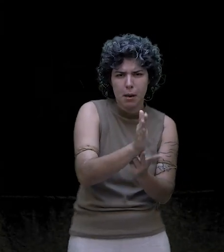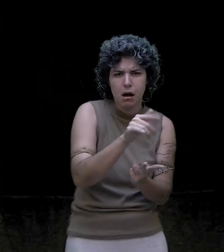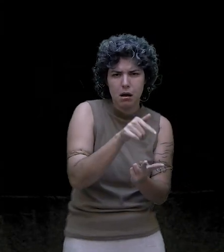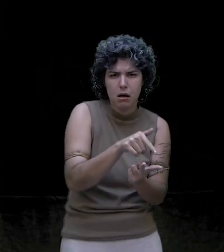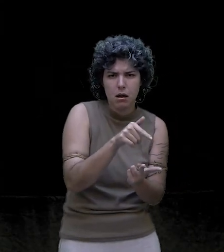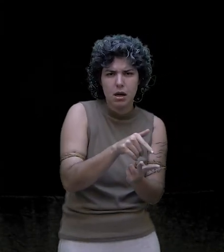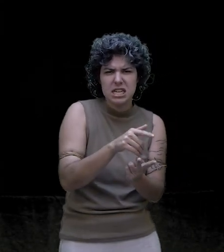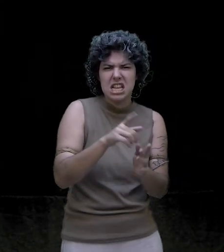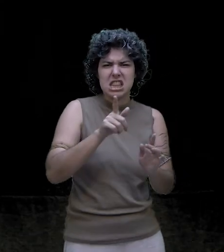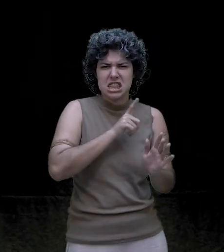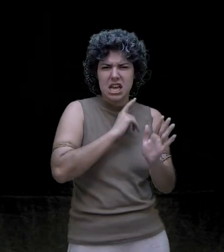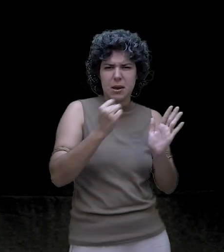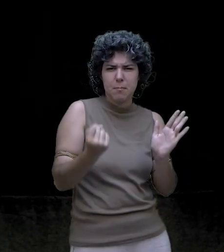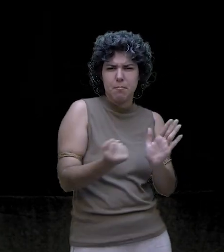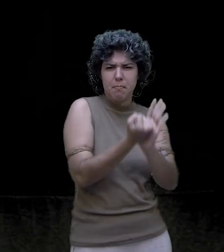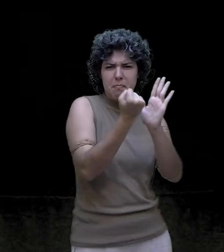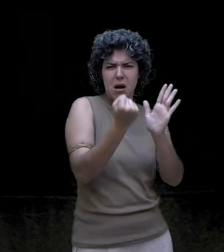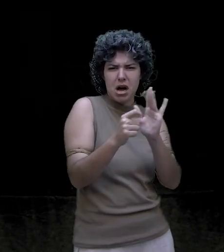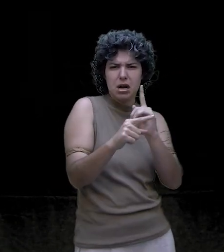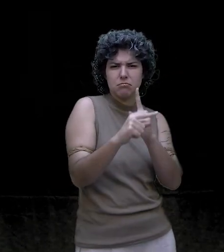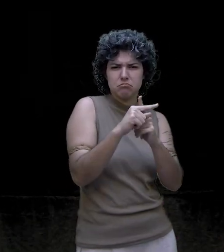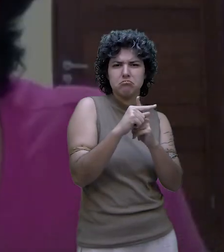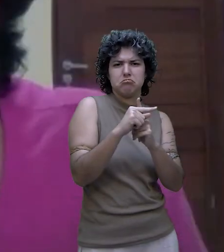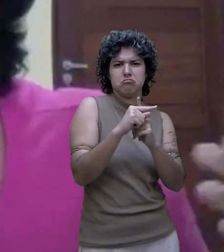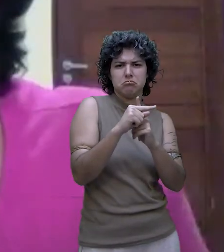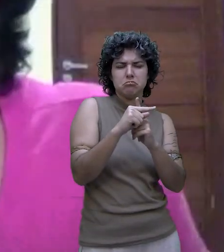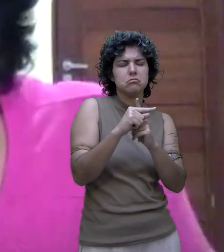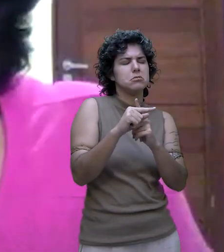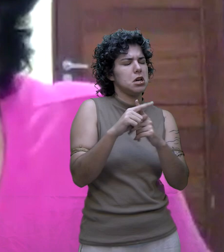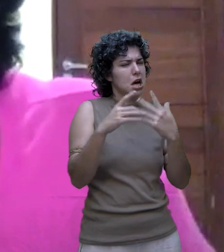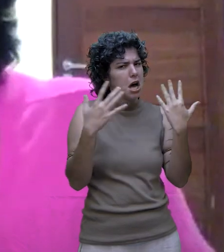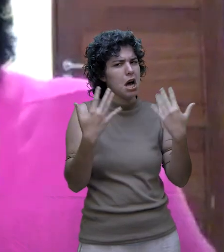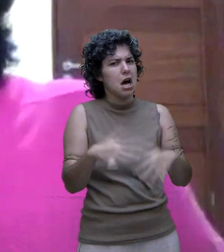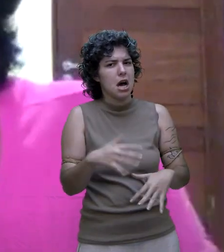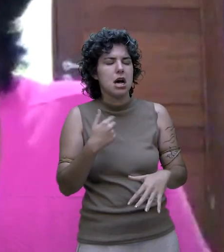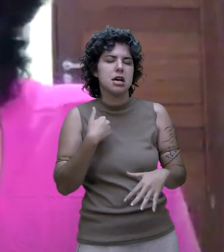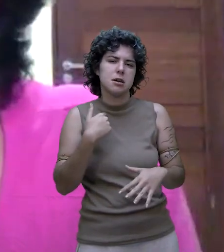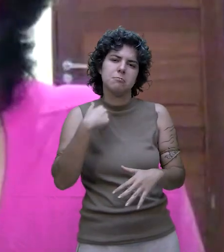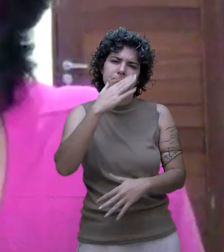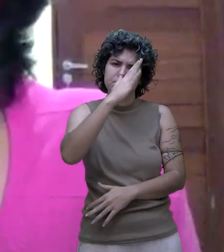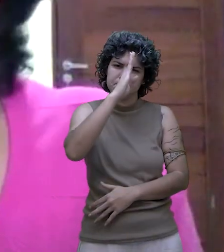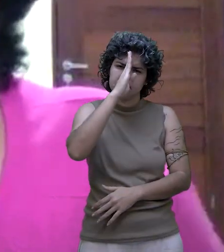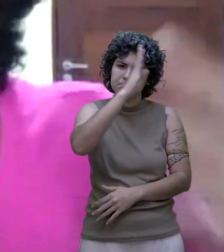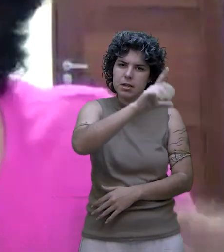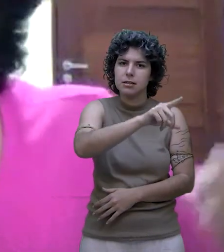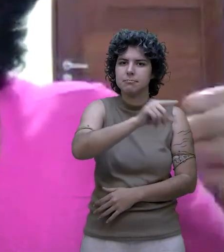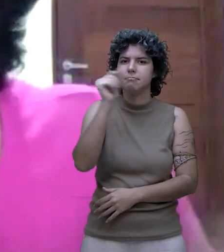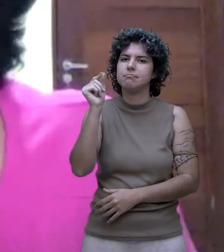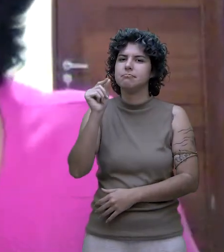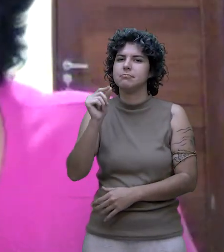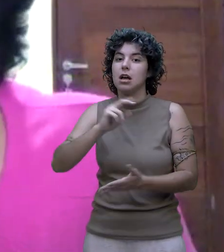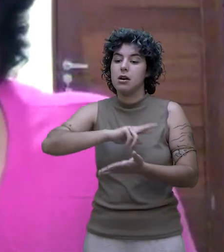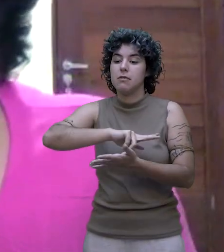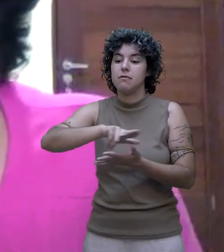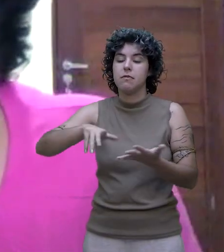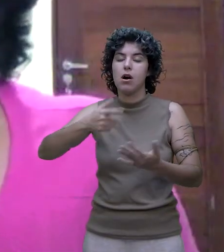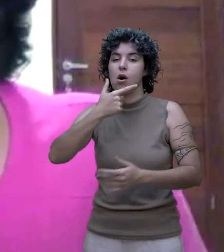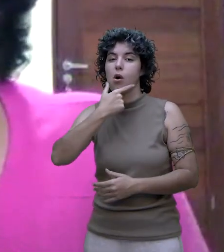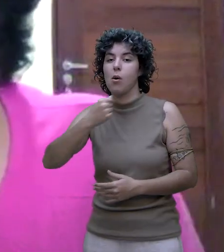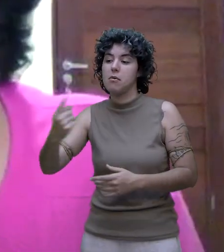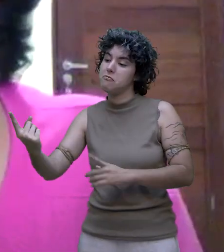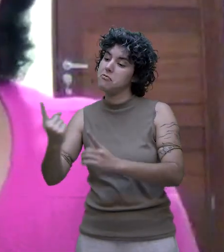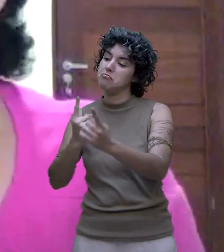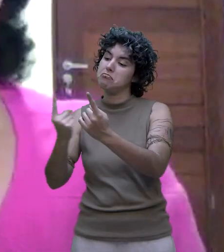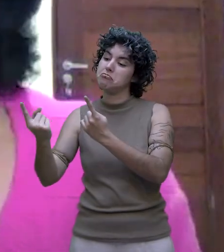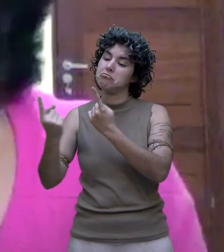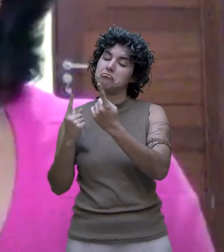esse impacto nas pessoas. E aí, vários homens, não foi nem as mulheres, vários homens vindo falar comigo depois